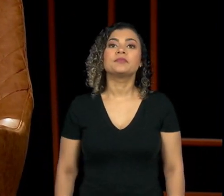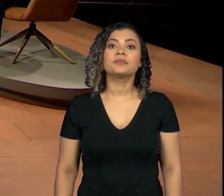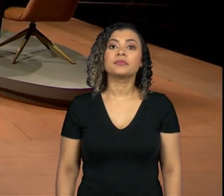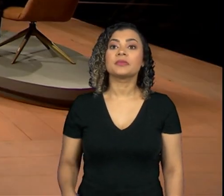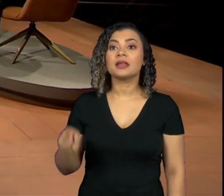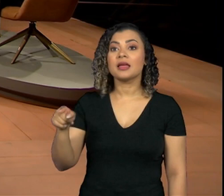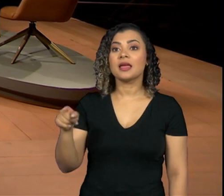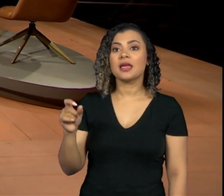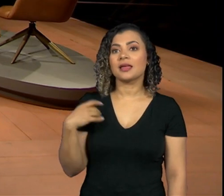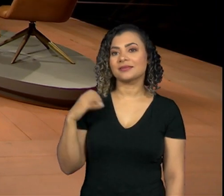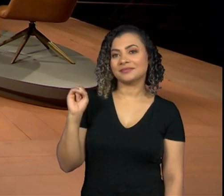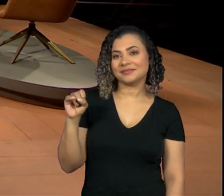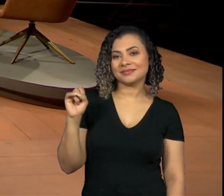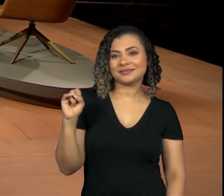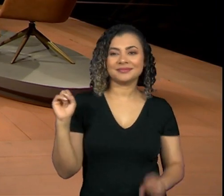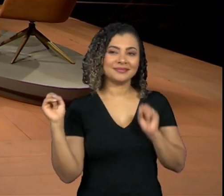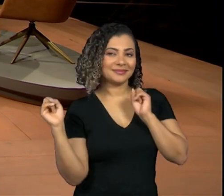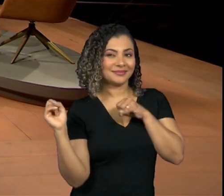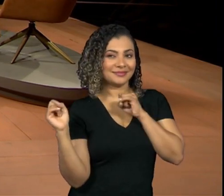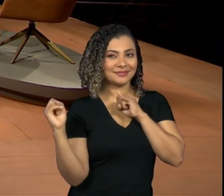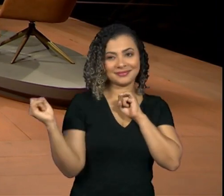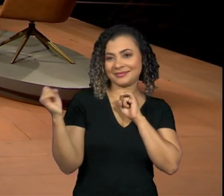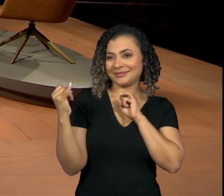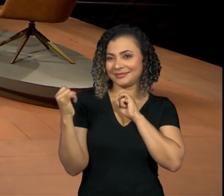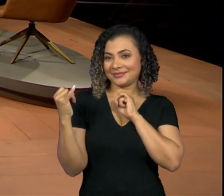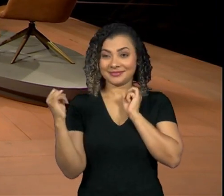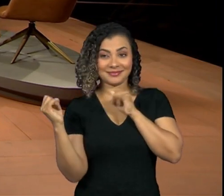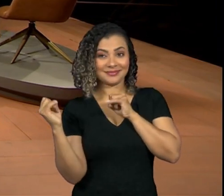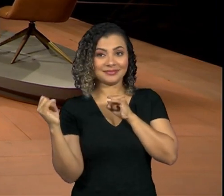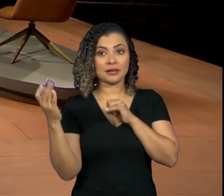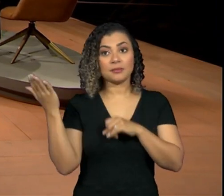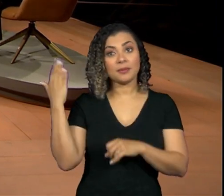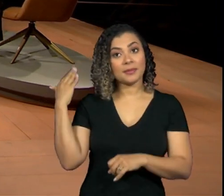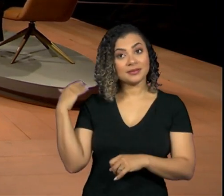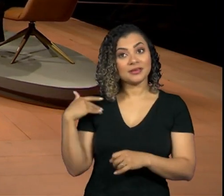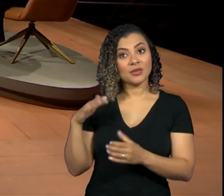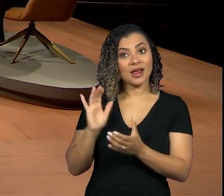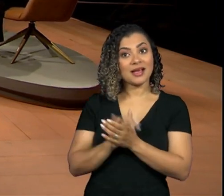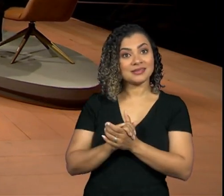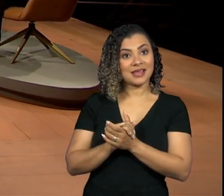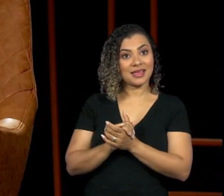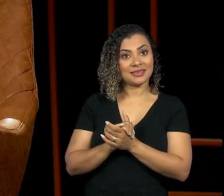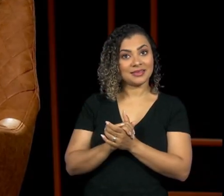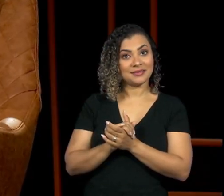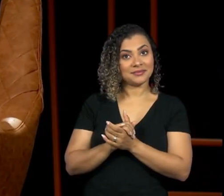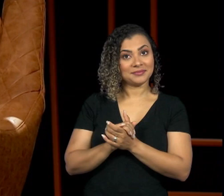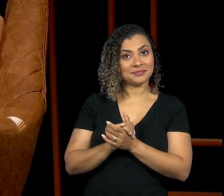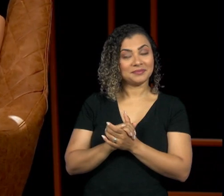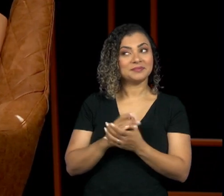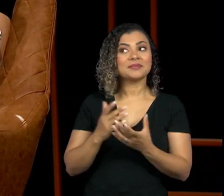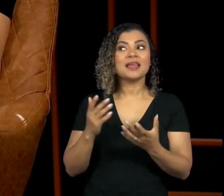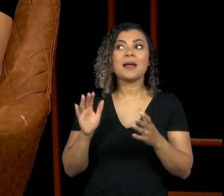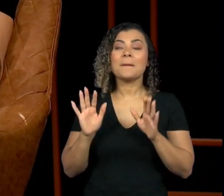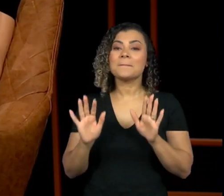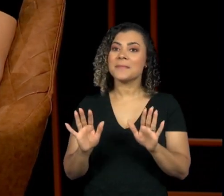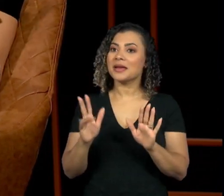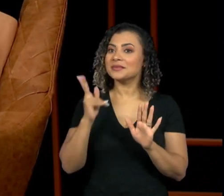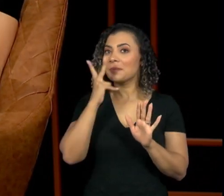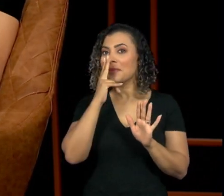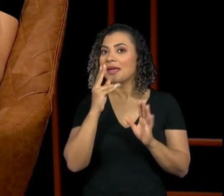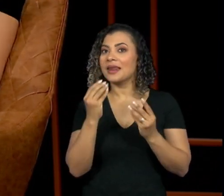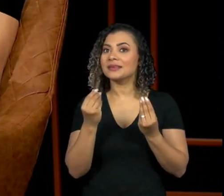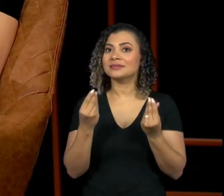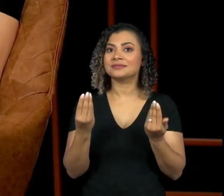ele era meu crush, eu era crush dele. Só que eu era casada. Então, ficou uma coisa, assim, de